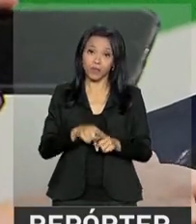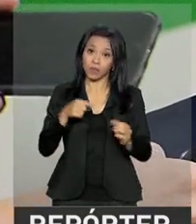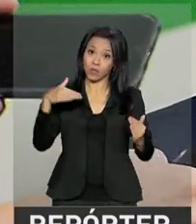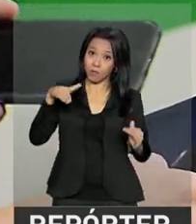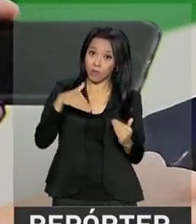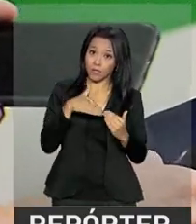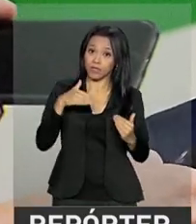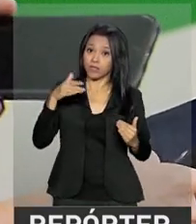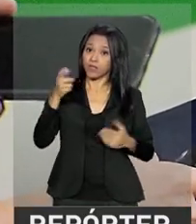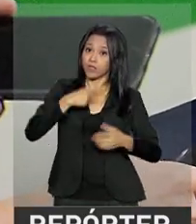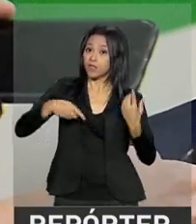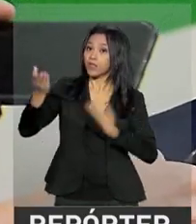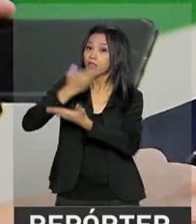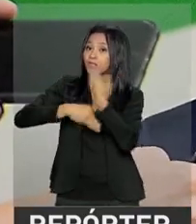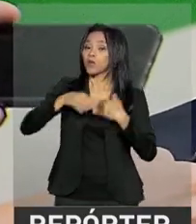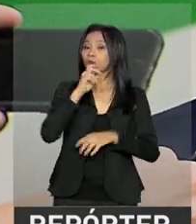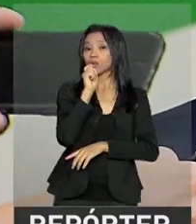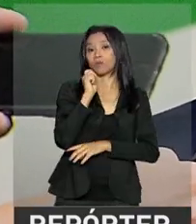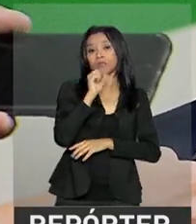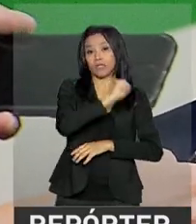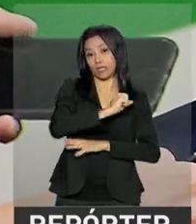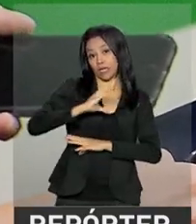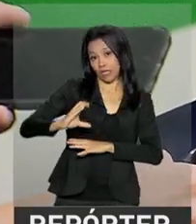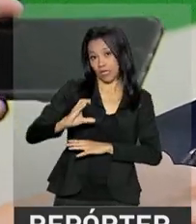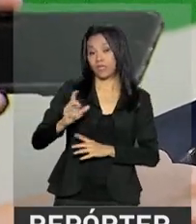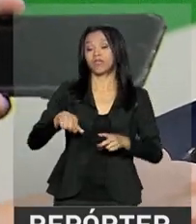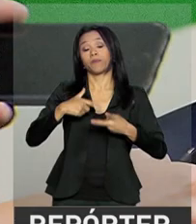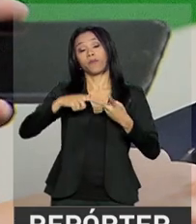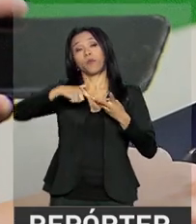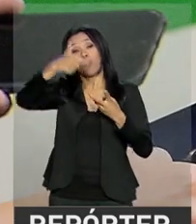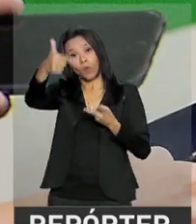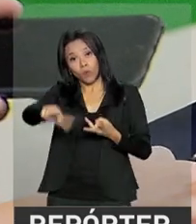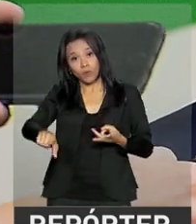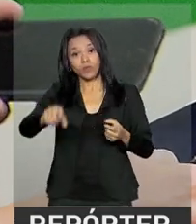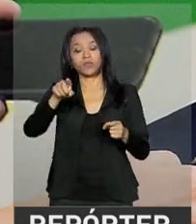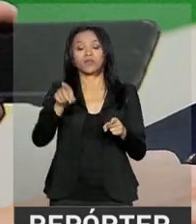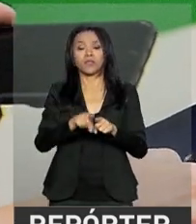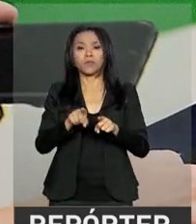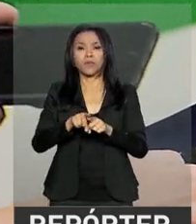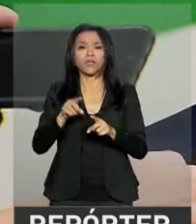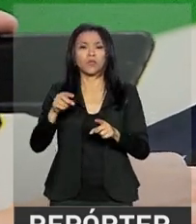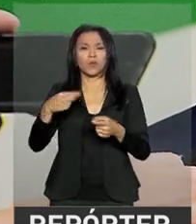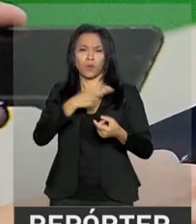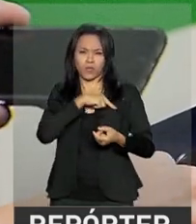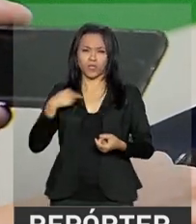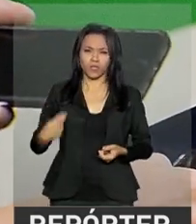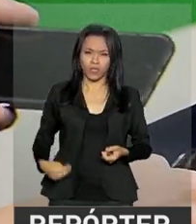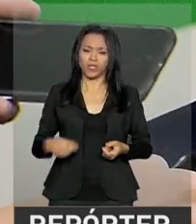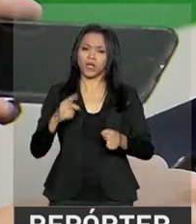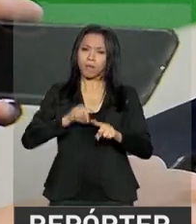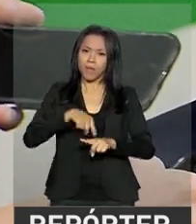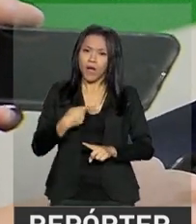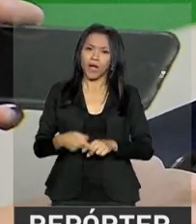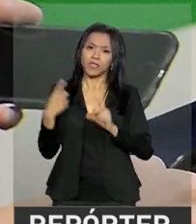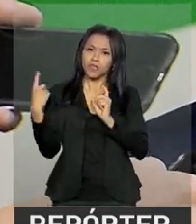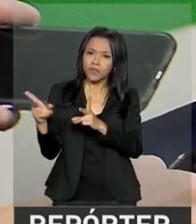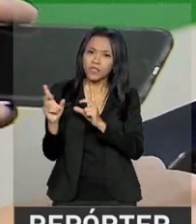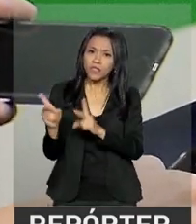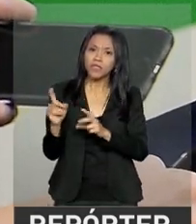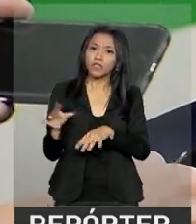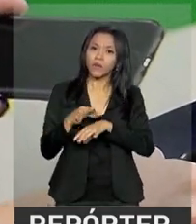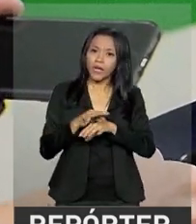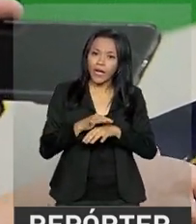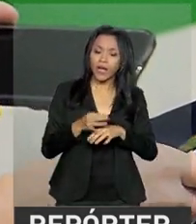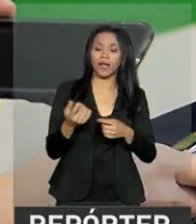amizade tão esperada missão chinesa pra a aumentar o número de plantas que podem exportar suínos bovinos